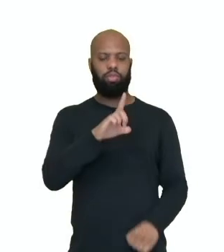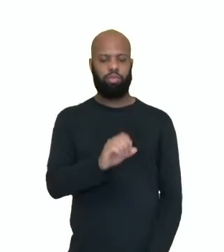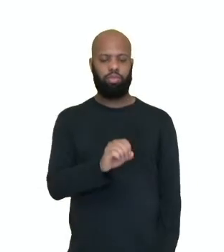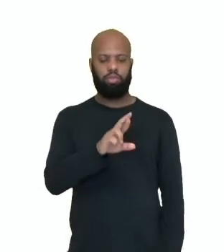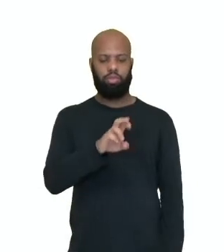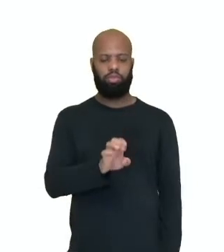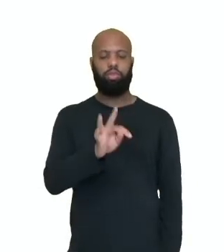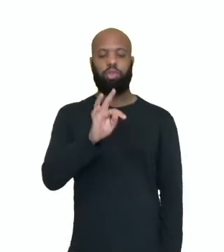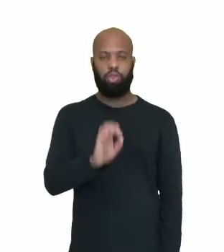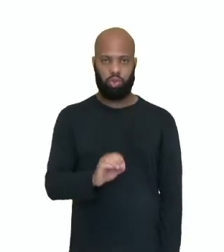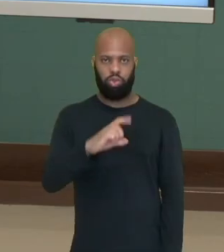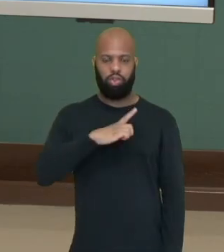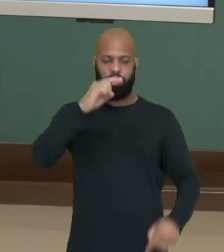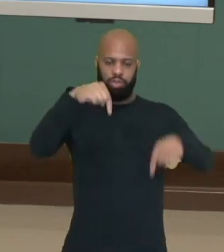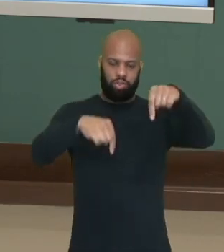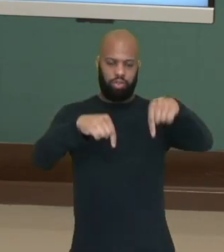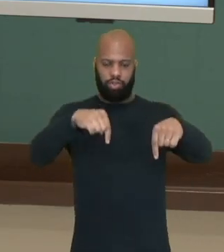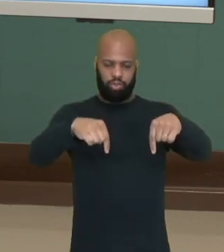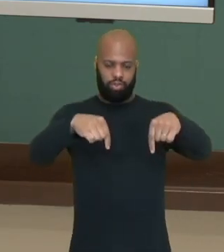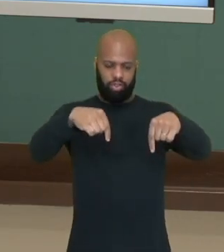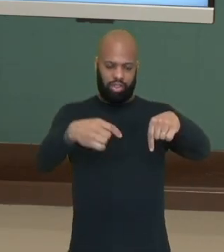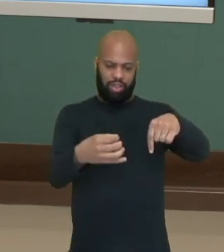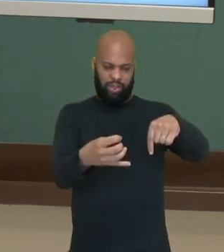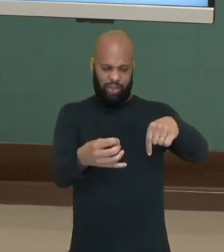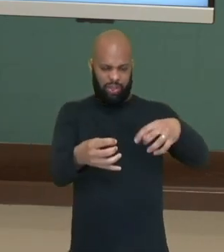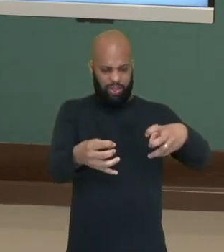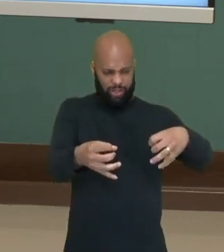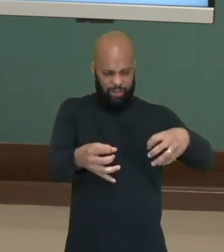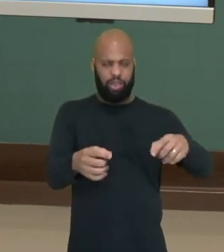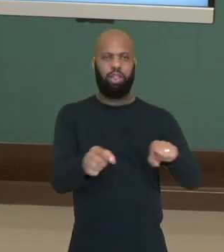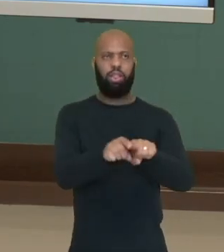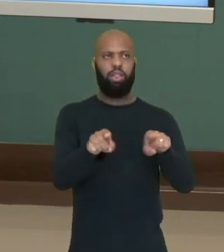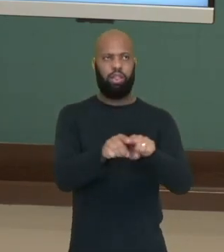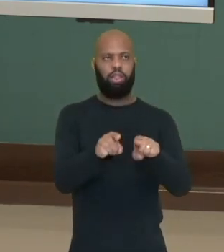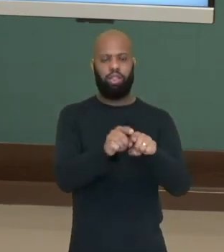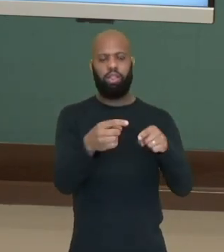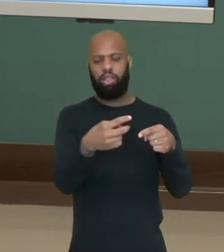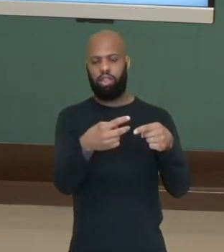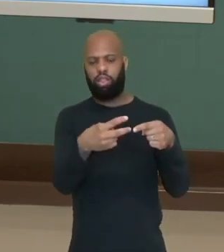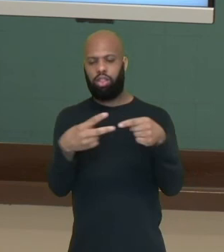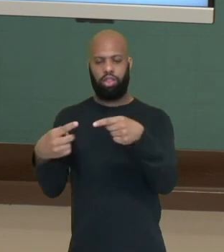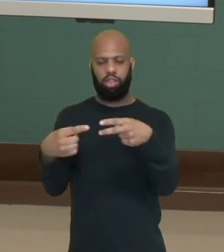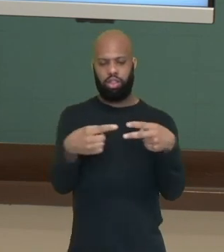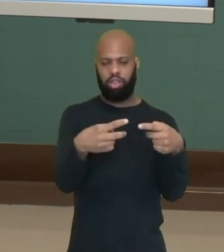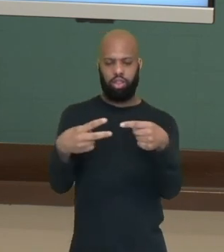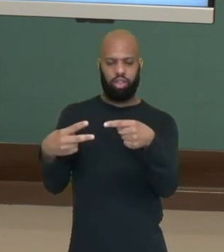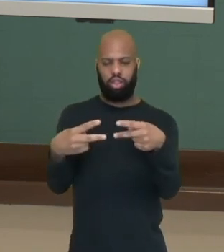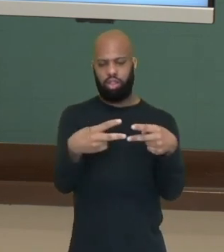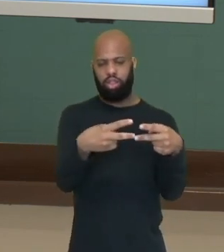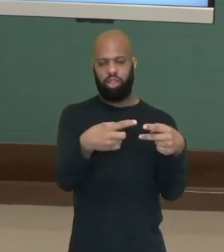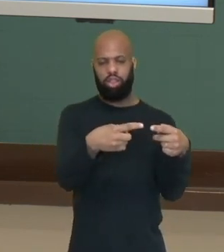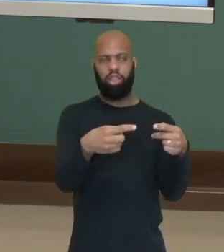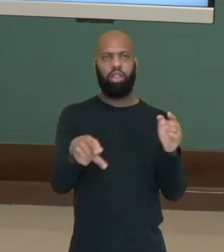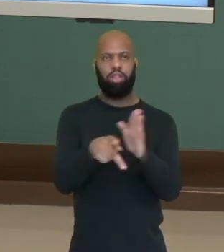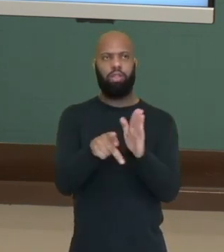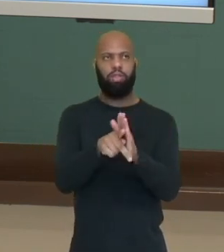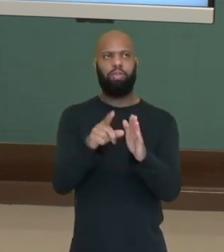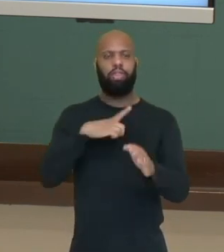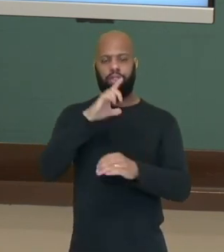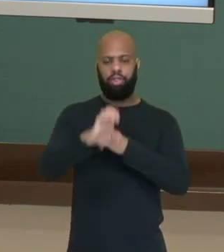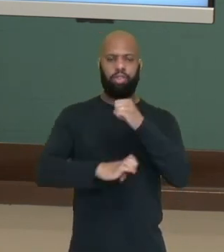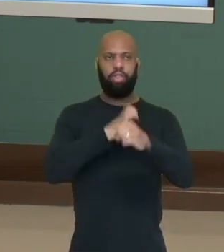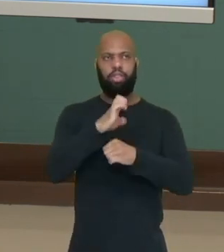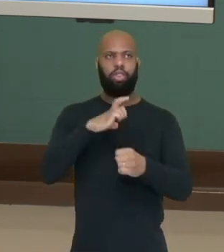eletrólido vão se oxidar, como a gente viu nas setas ali, seguindo então a posição do circuito dos elétrons que estavam no